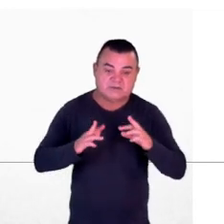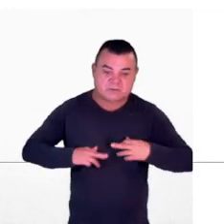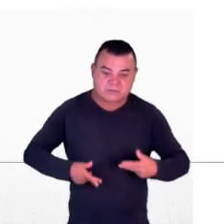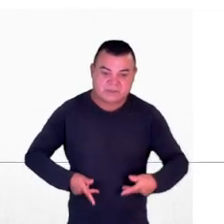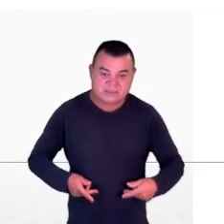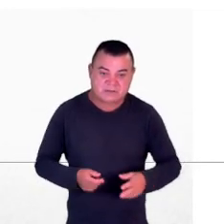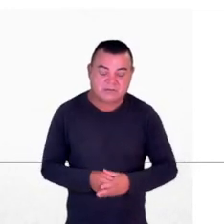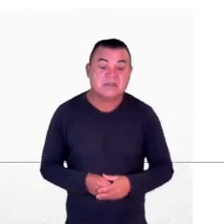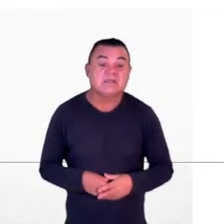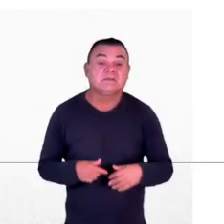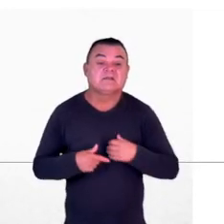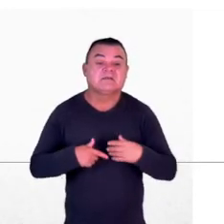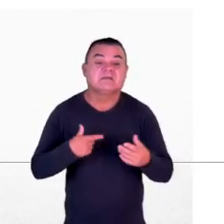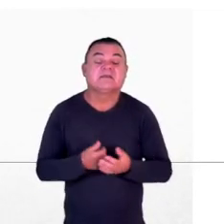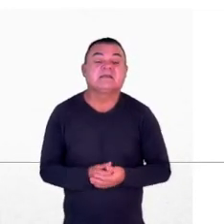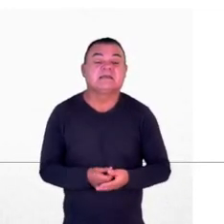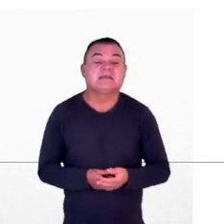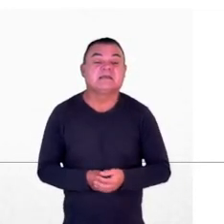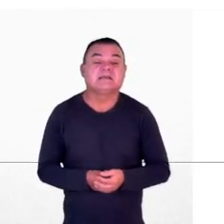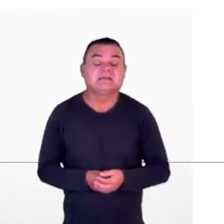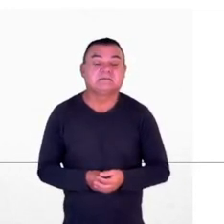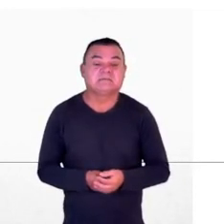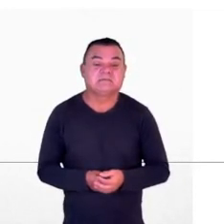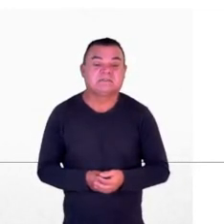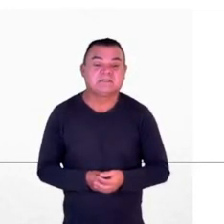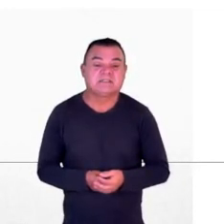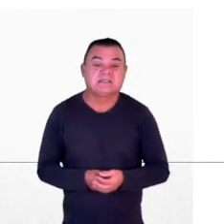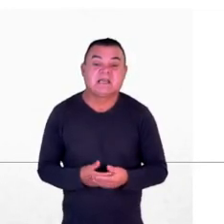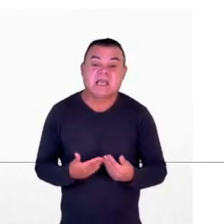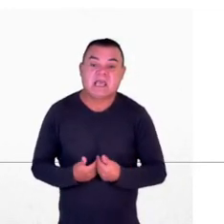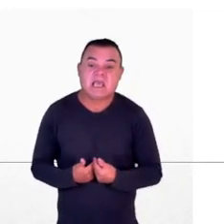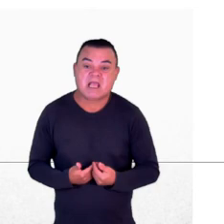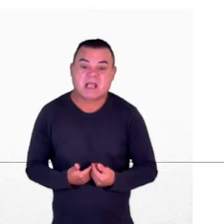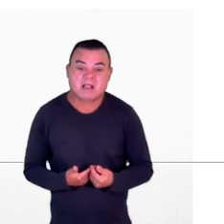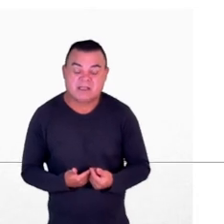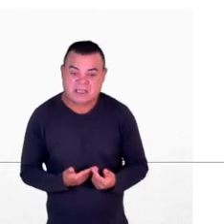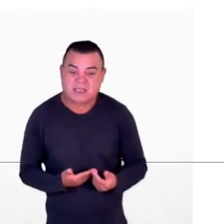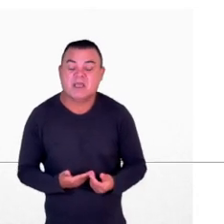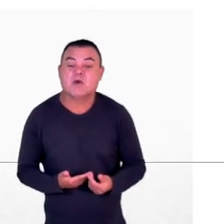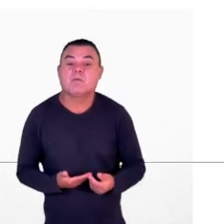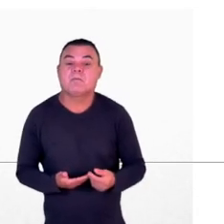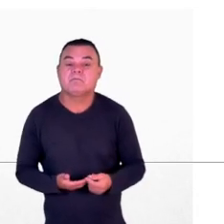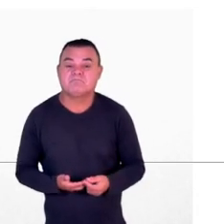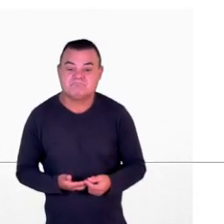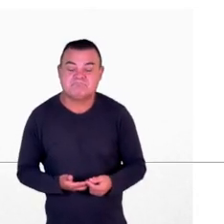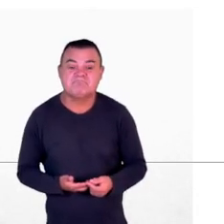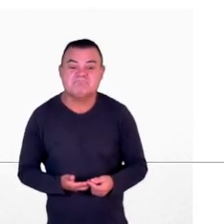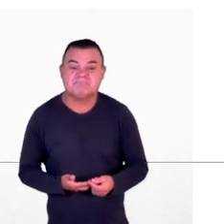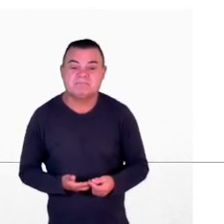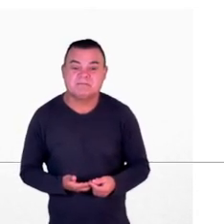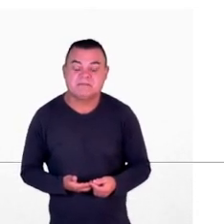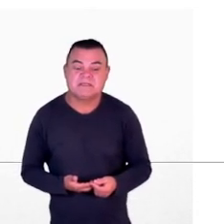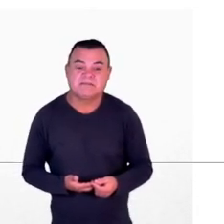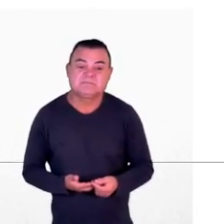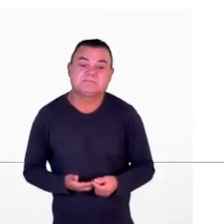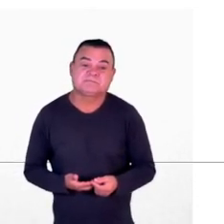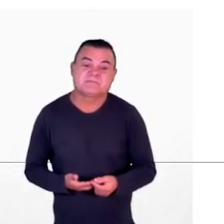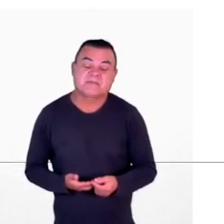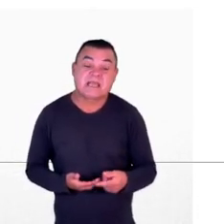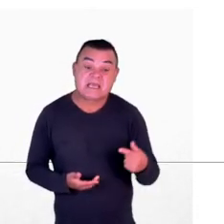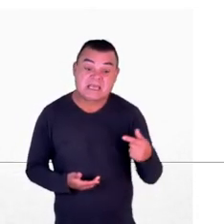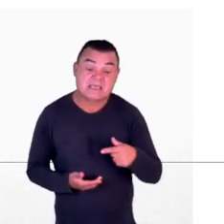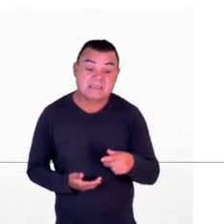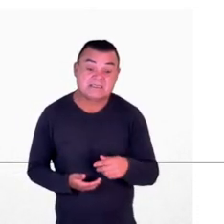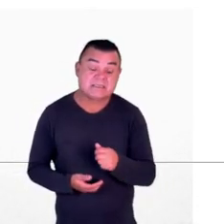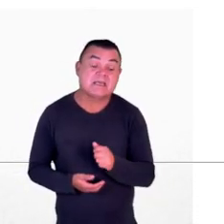seja um soco no estômago destruição em massa geopolítica da Fome Jan zigler ele